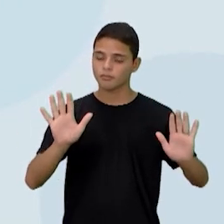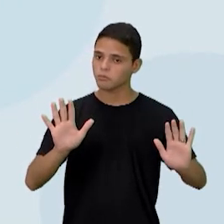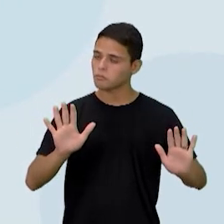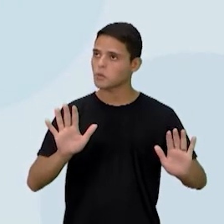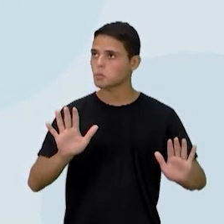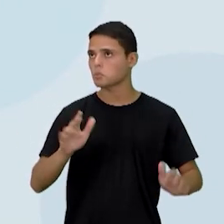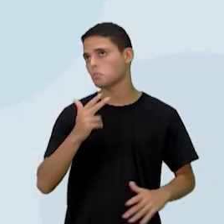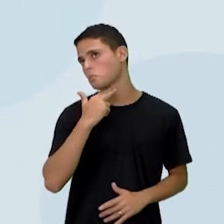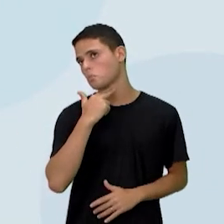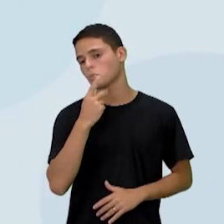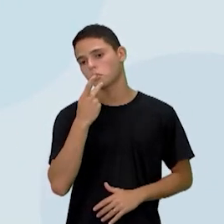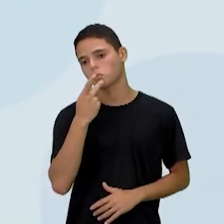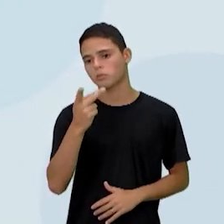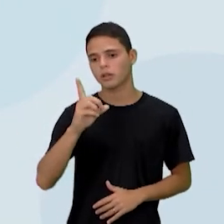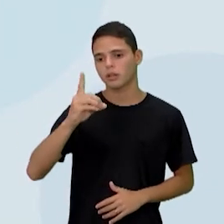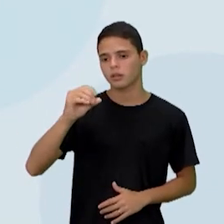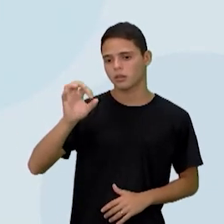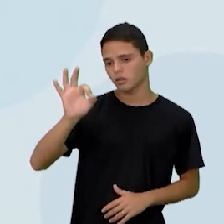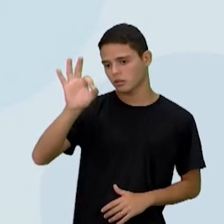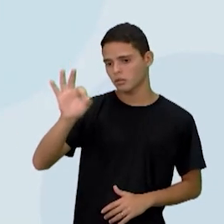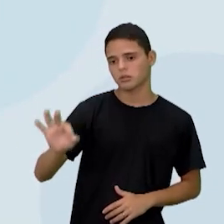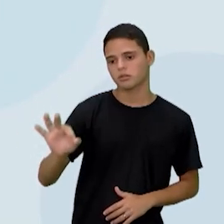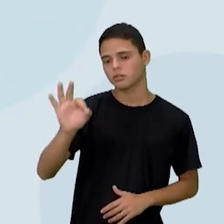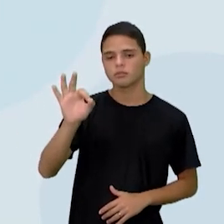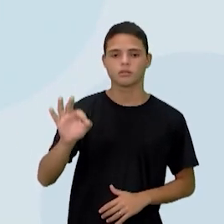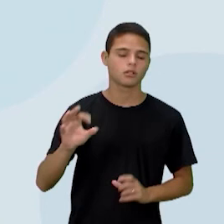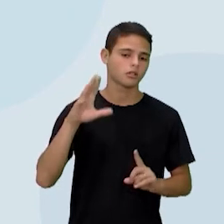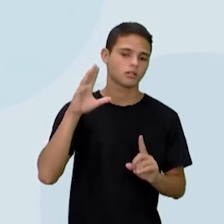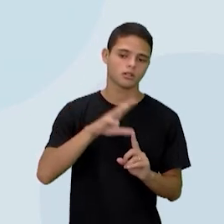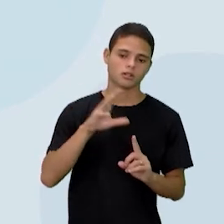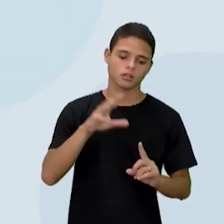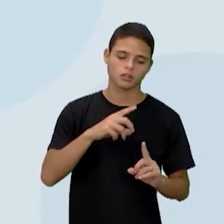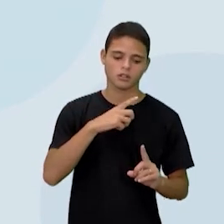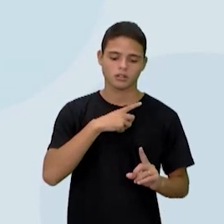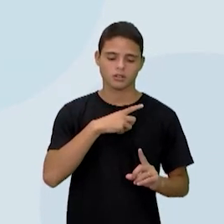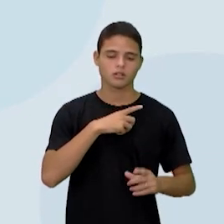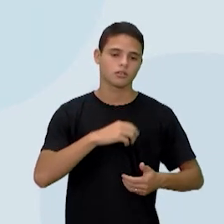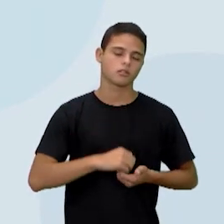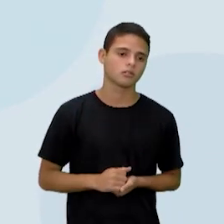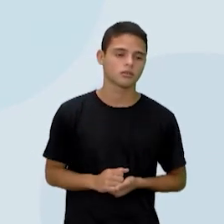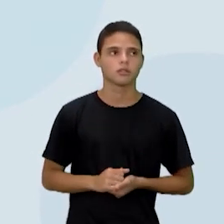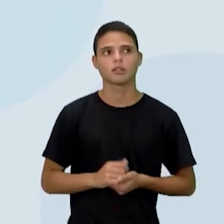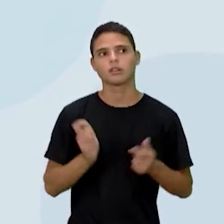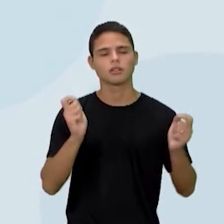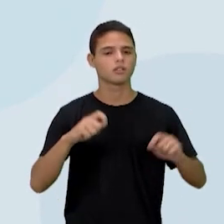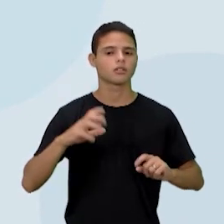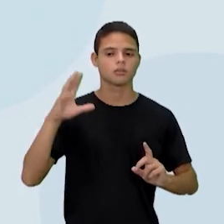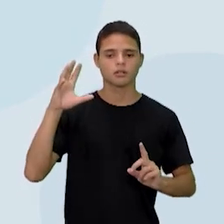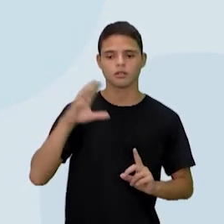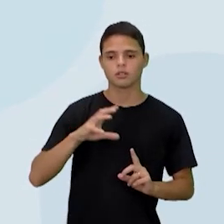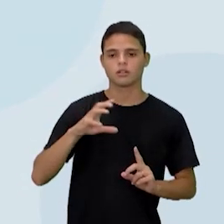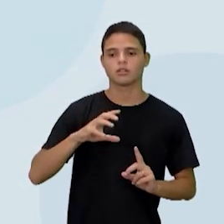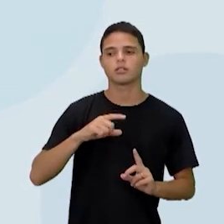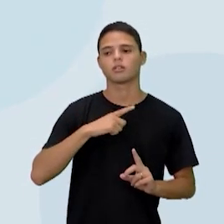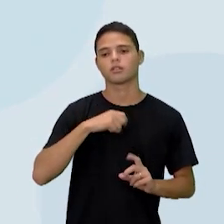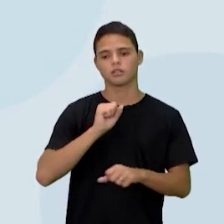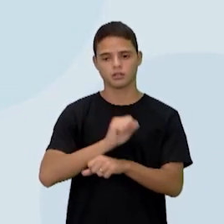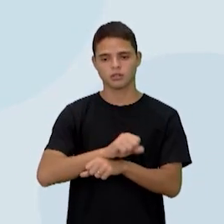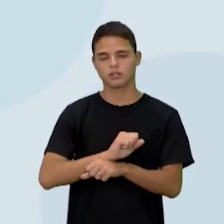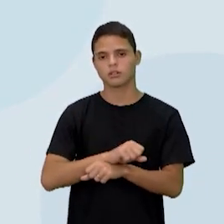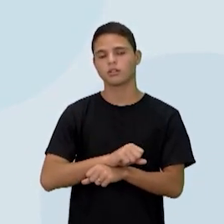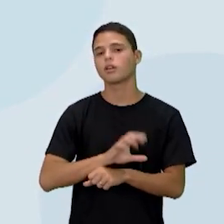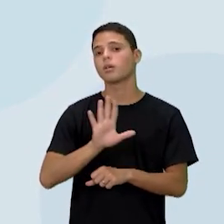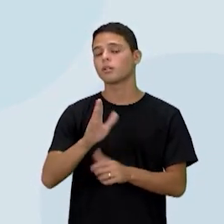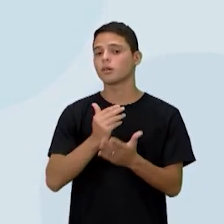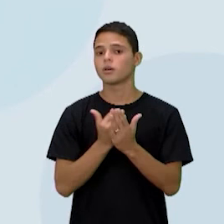que é 100% de influência. Tem possibilidade de influenciar? Claro que tem. Aos que têm